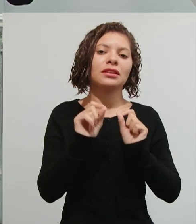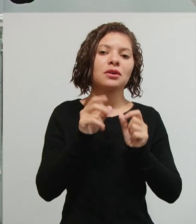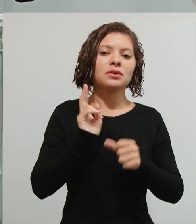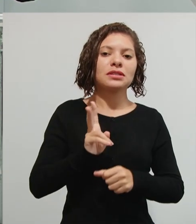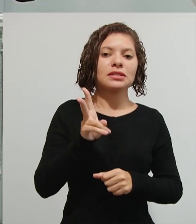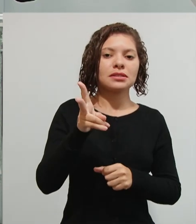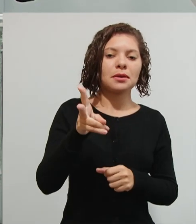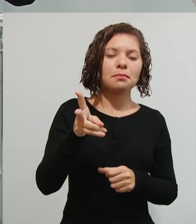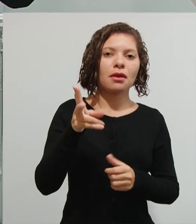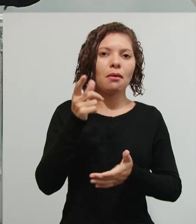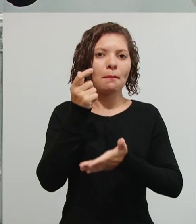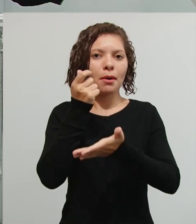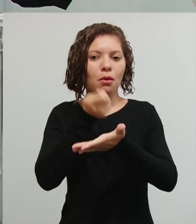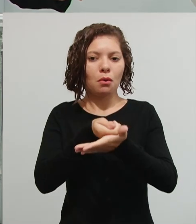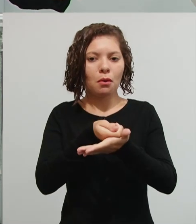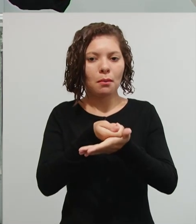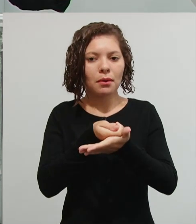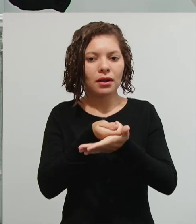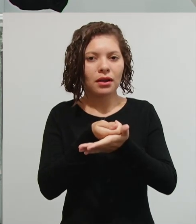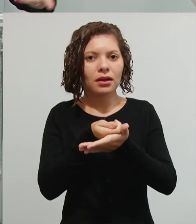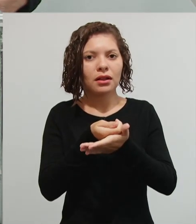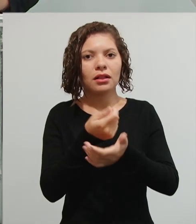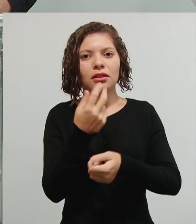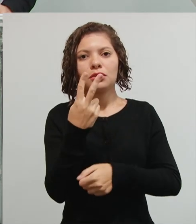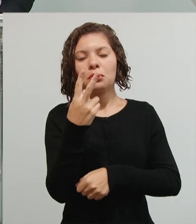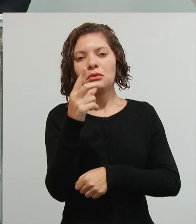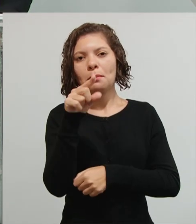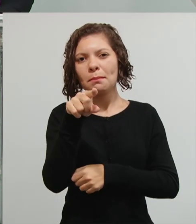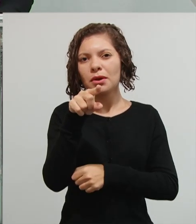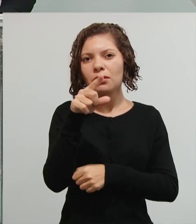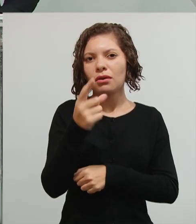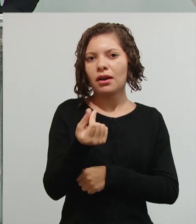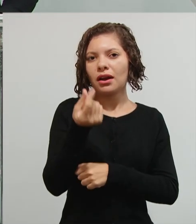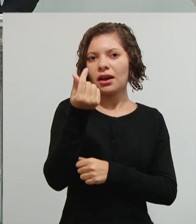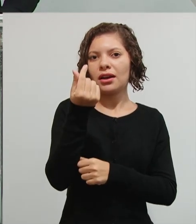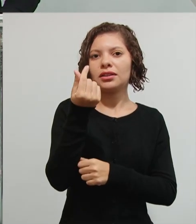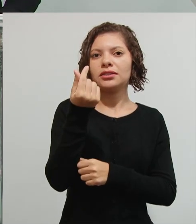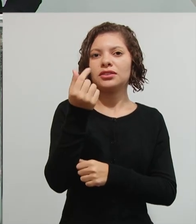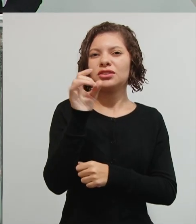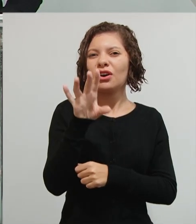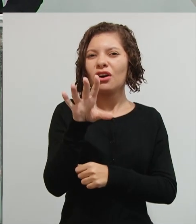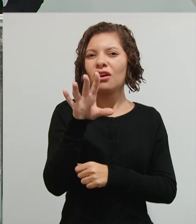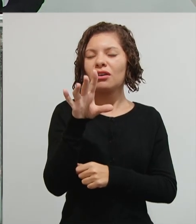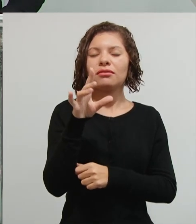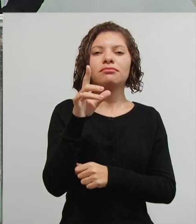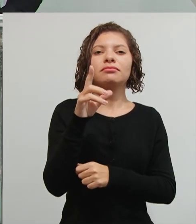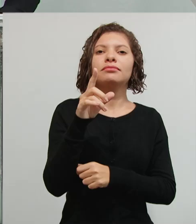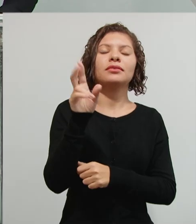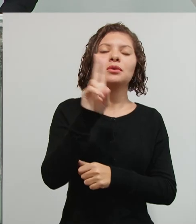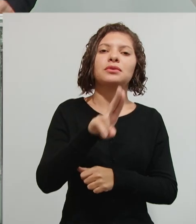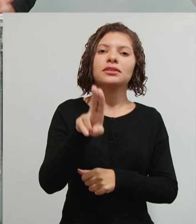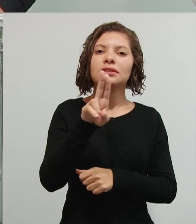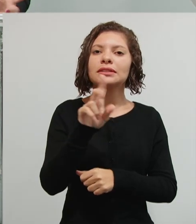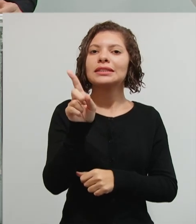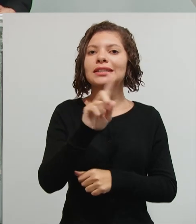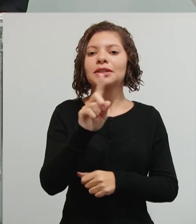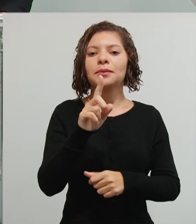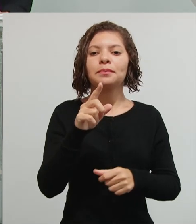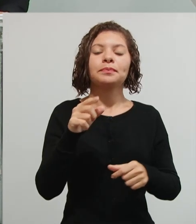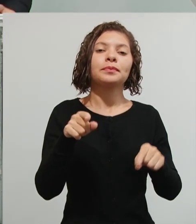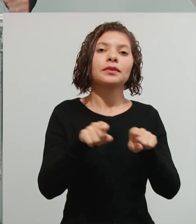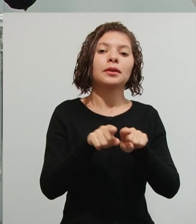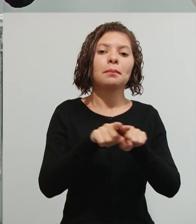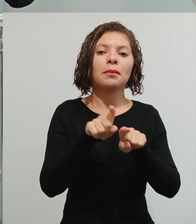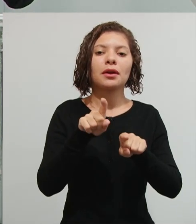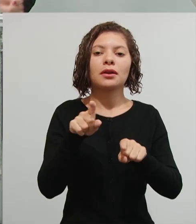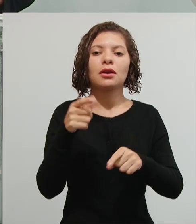sofá novo, não é só 2 mil reais que você está gastando, é também tudo que você deixa de fazer com 2 mil reais. É uma forma muito interessante de